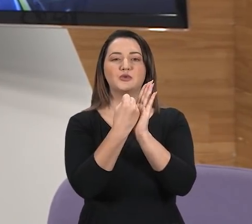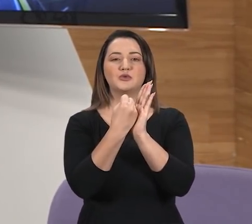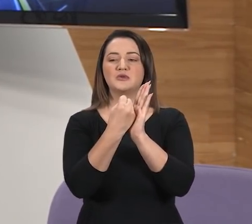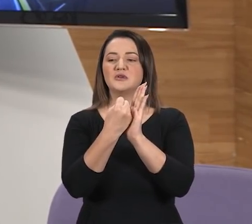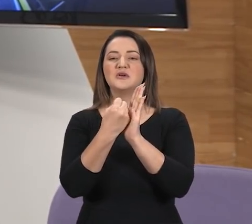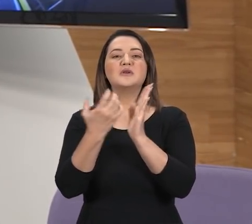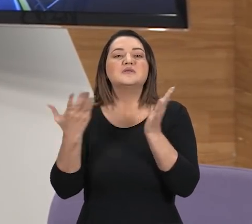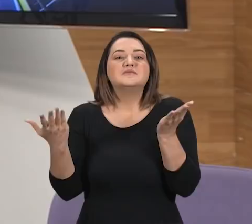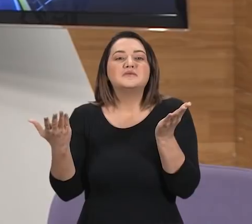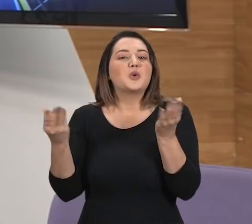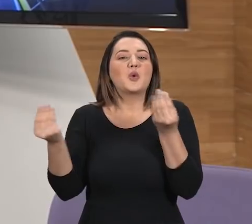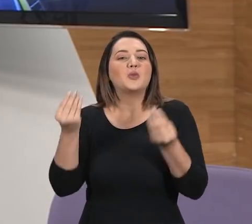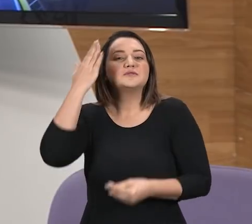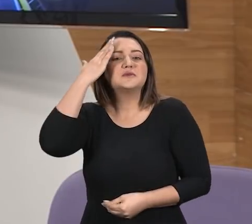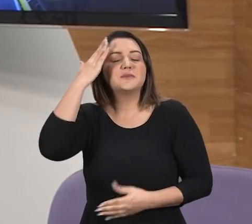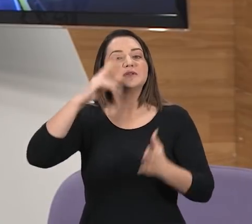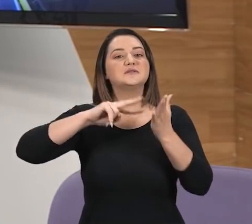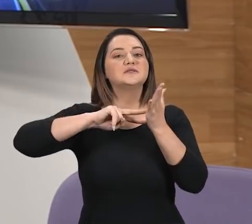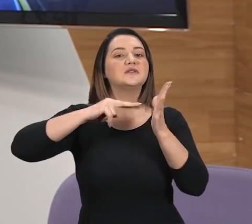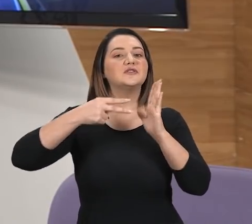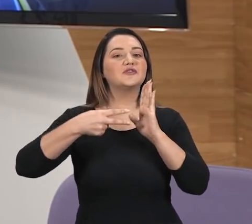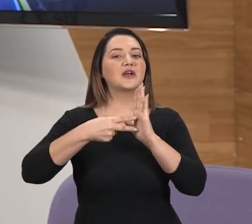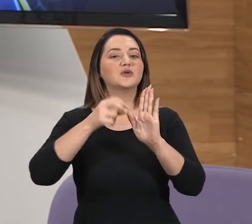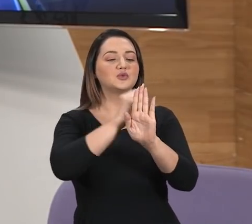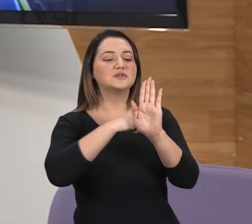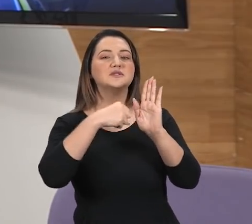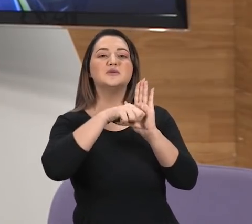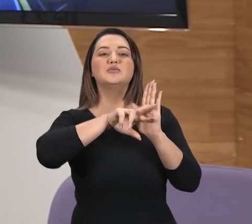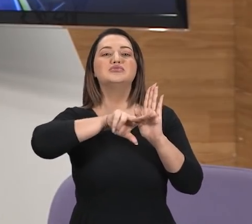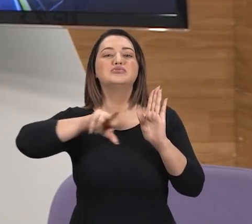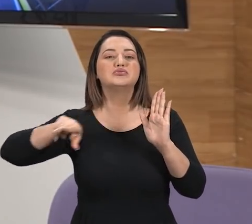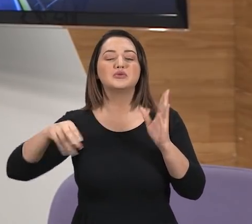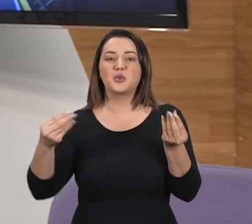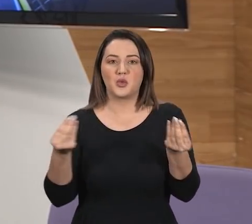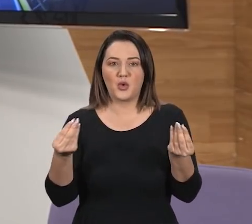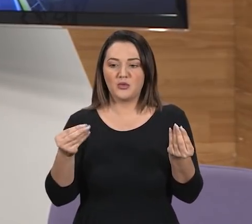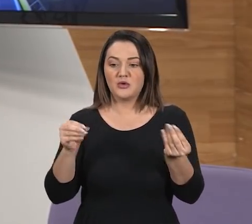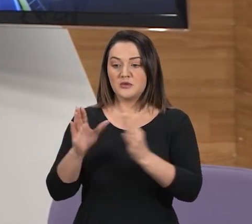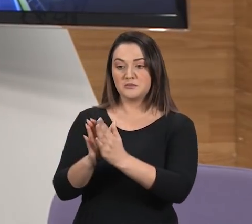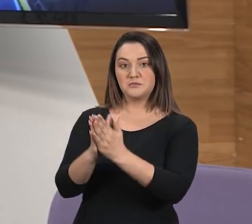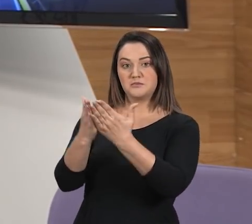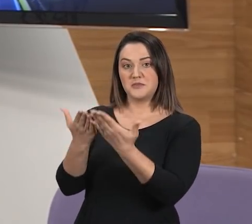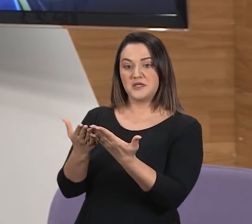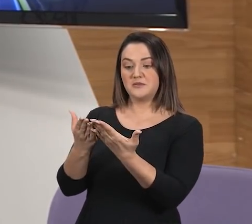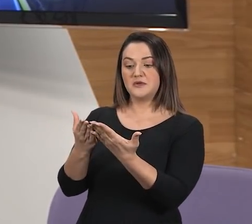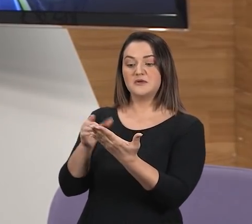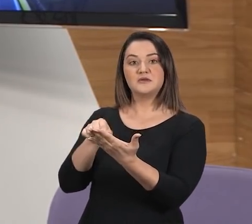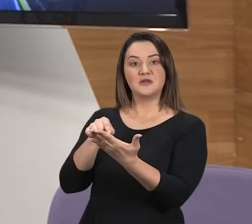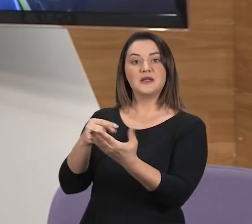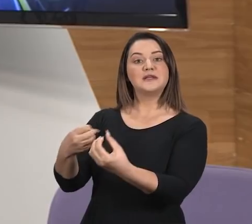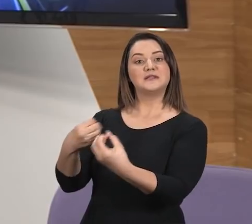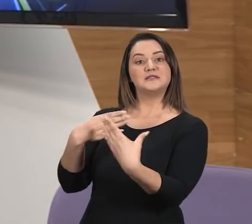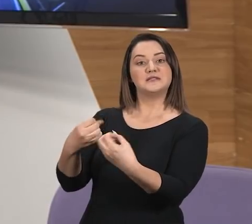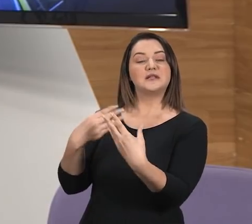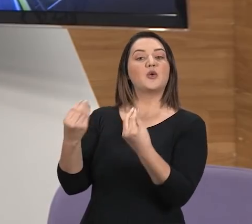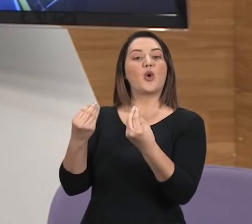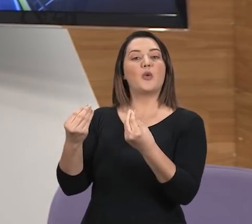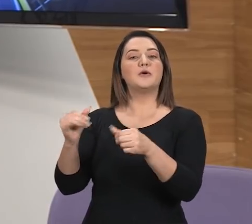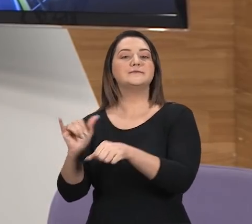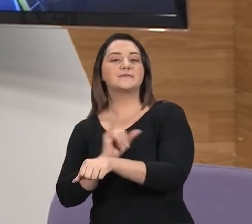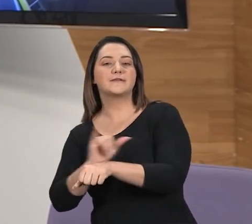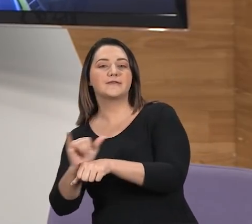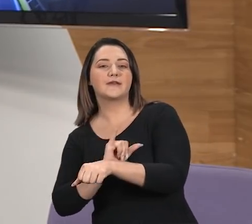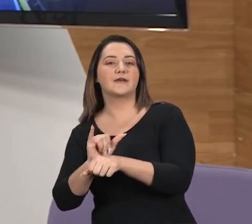Daniel também tem um monte de símbolos? Quais são os significados desses símbolos? O que a Bíblia ensina